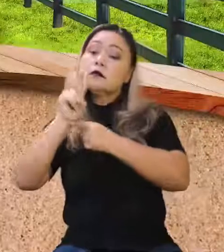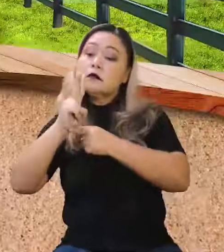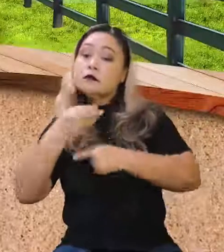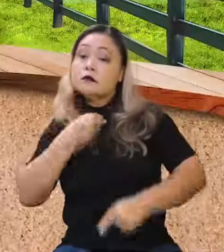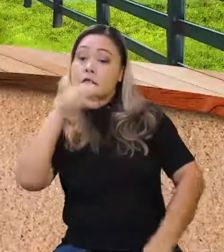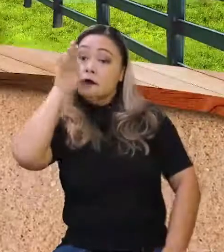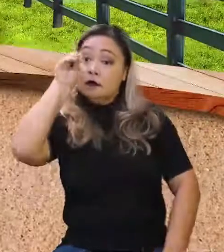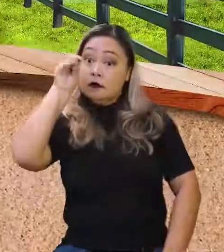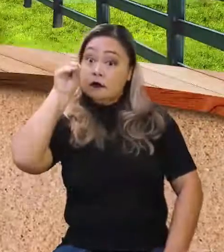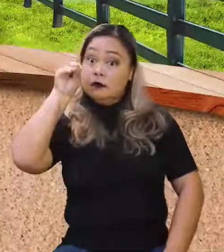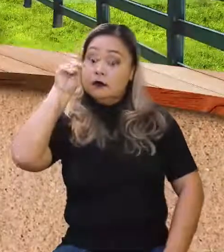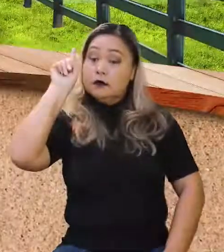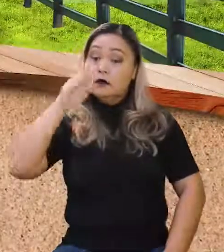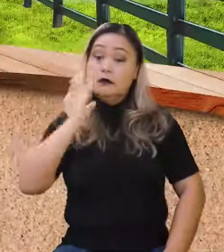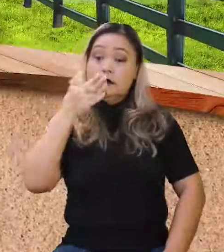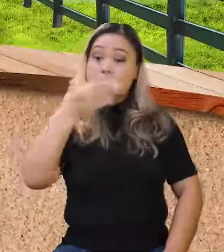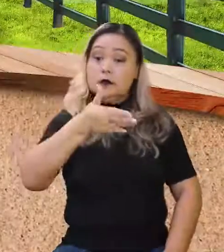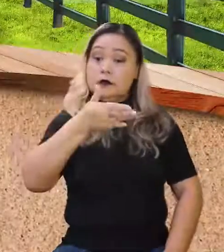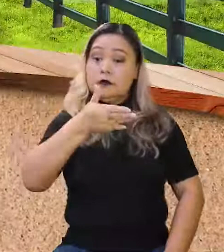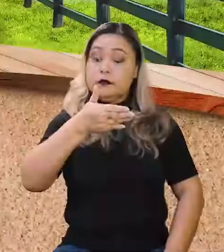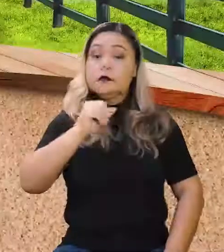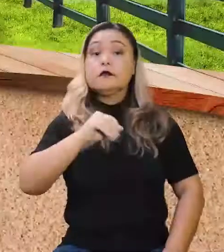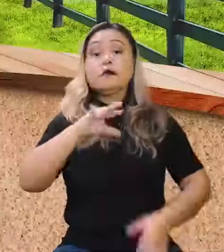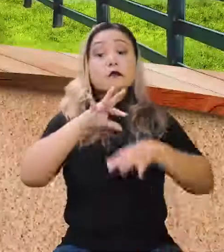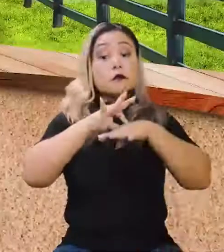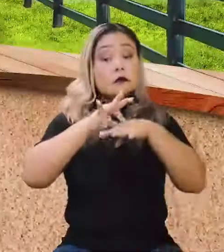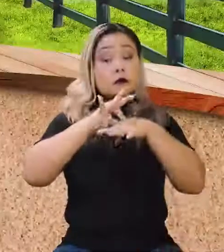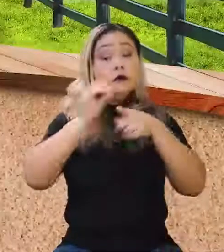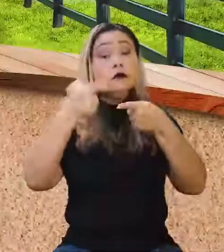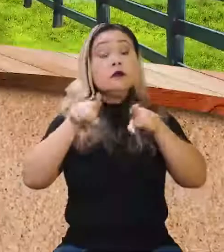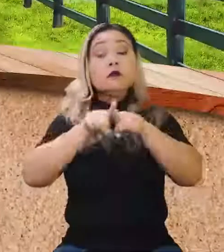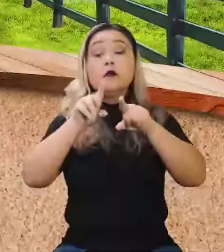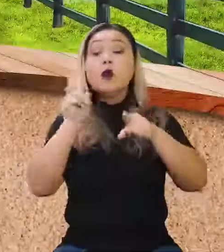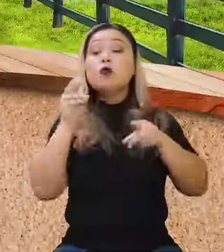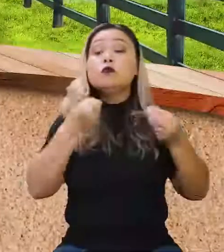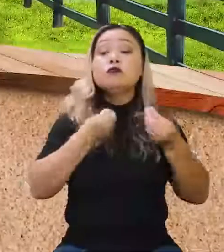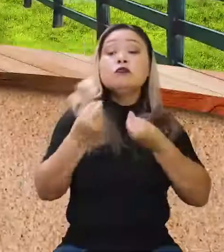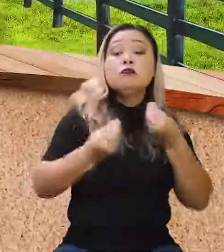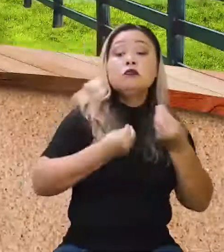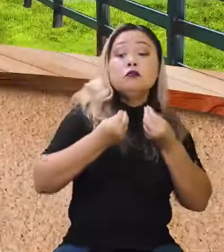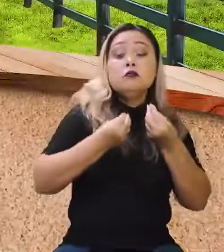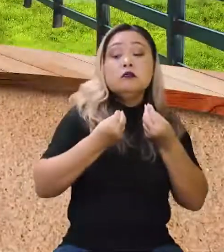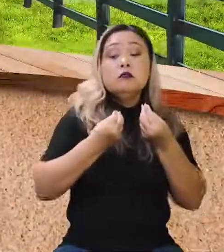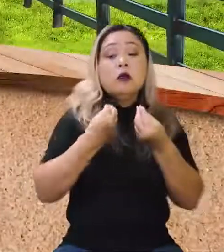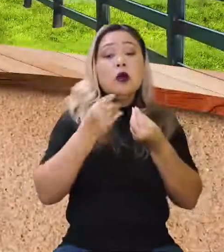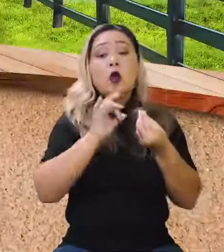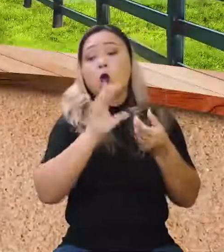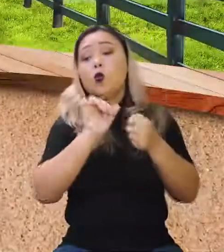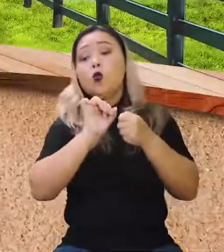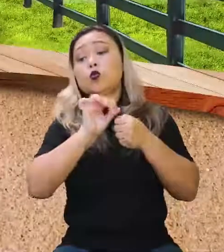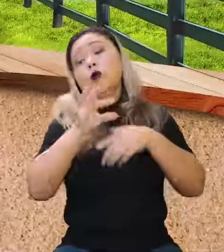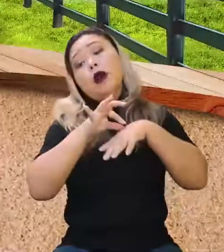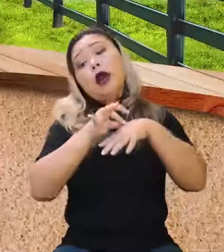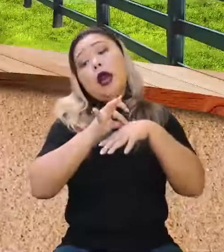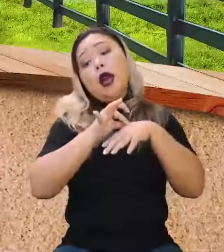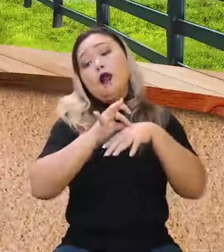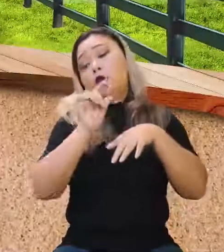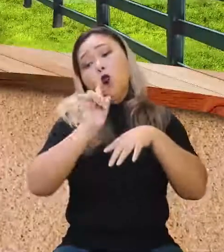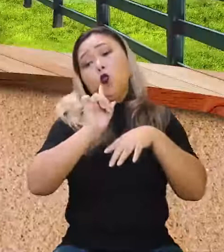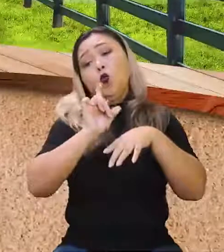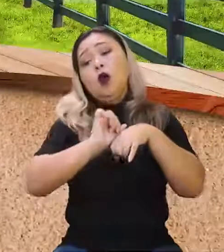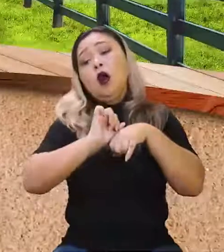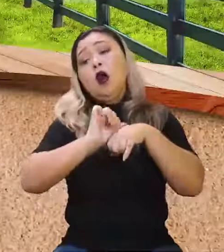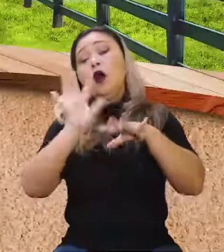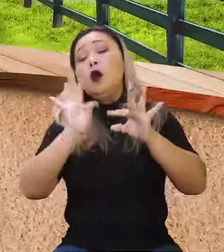do avestruz é voltado principalmente para carne, mas também os manejos são orientados não só para carne, os